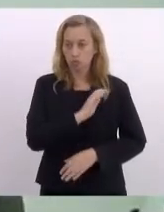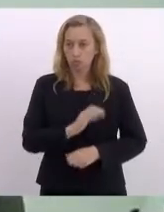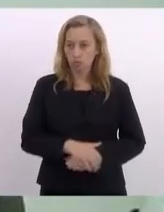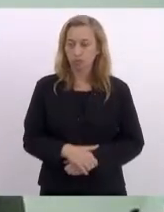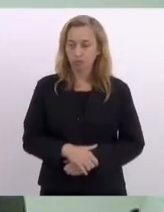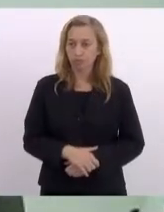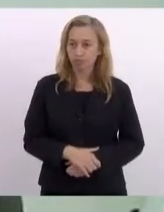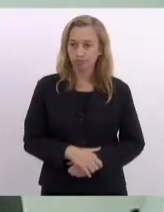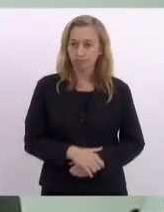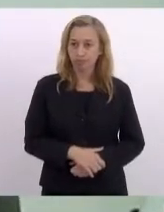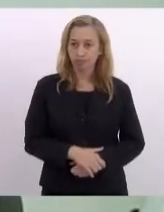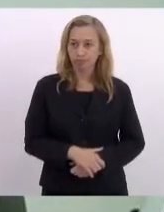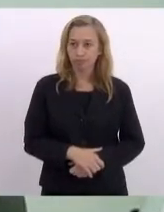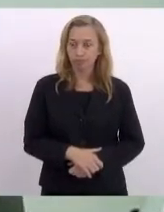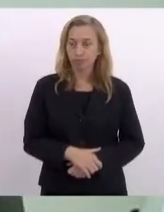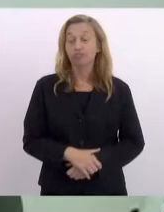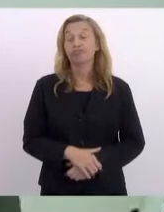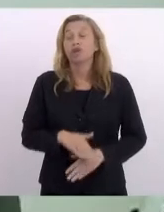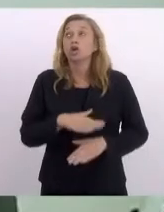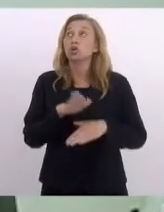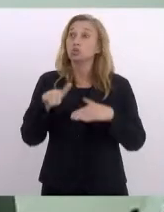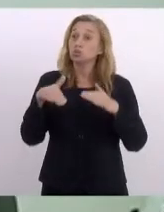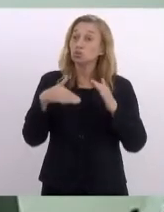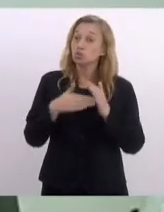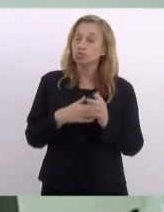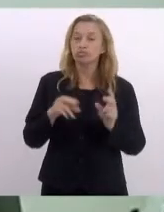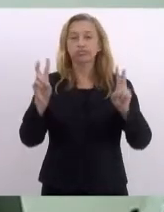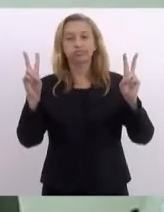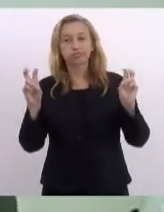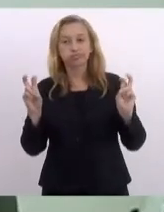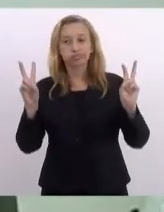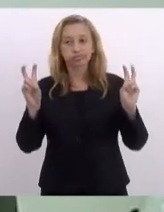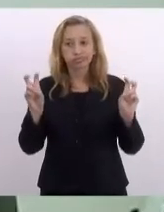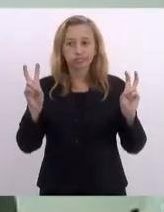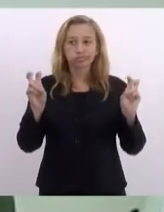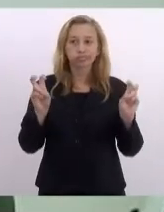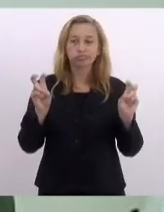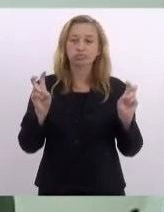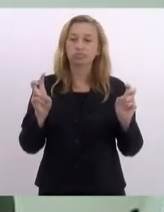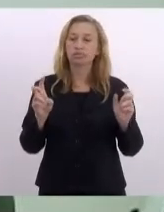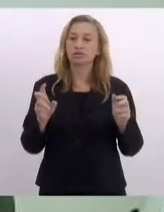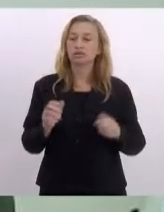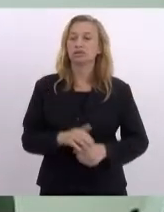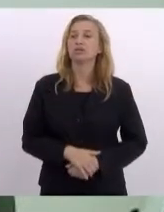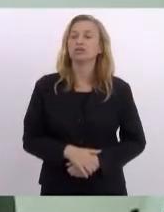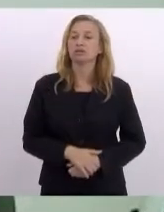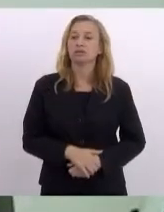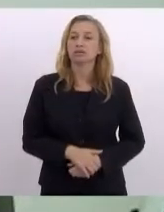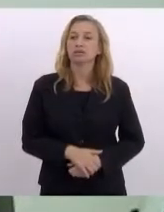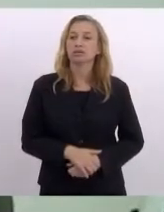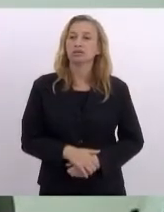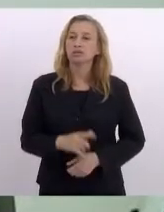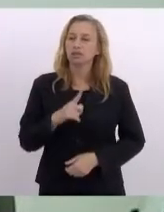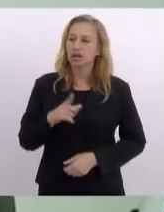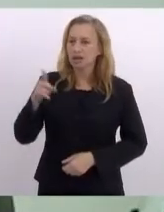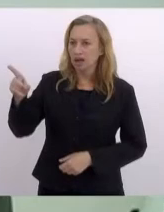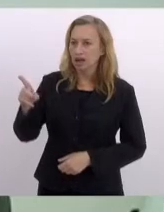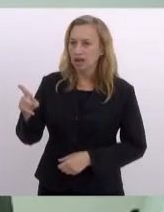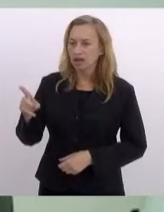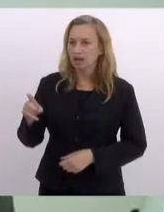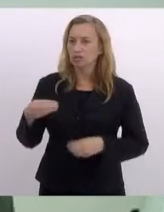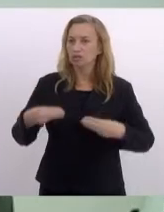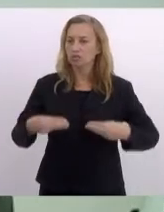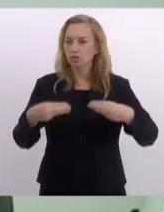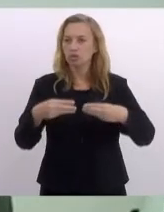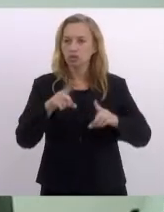fiscal e todas as questões pendentes que tem lá no Ministério da